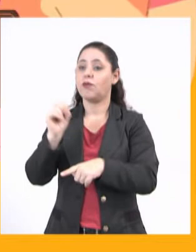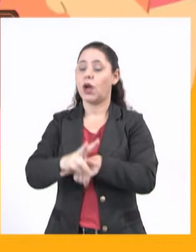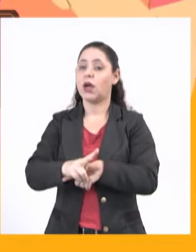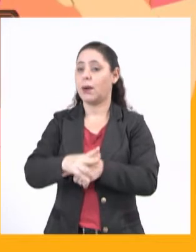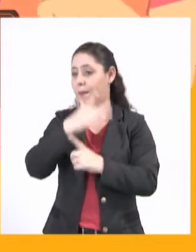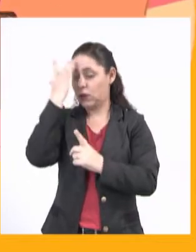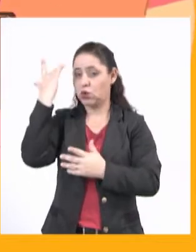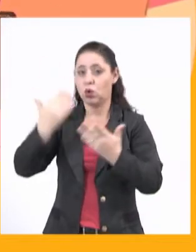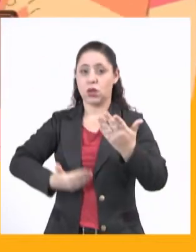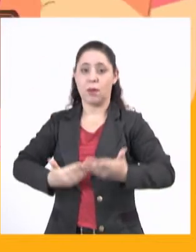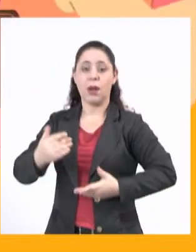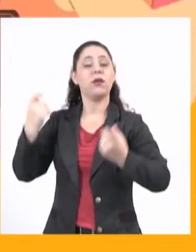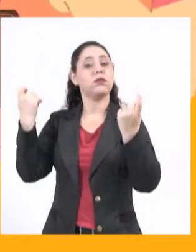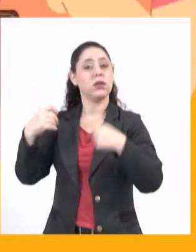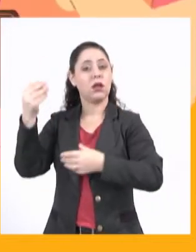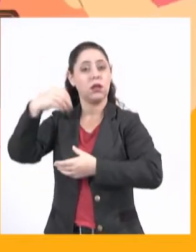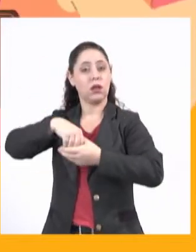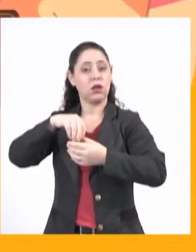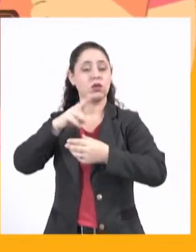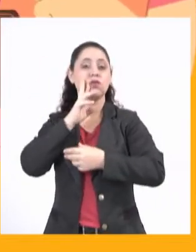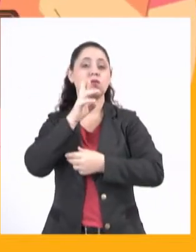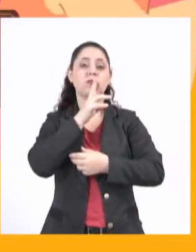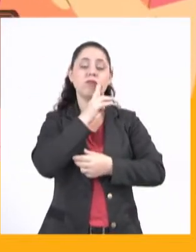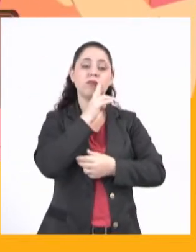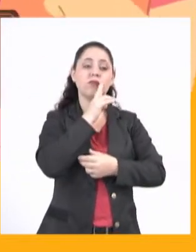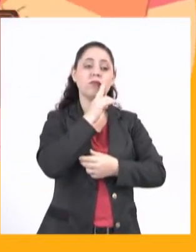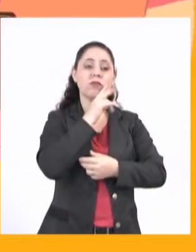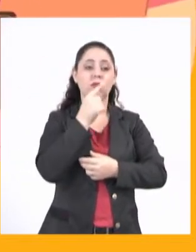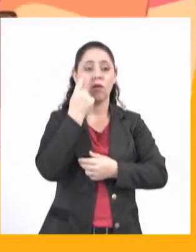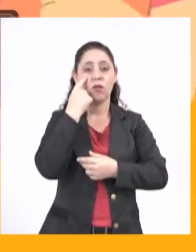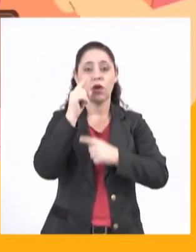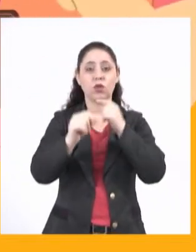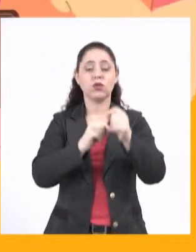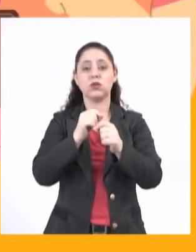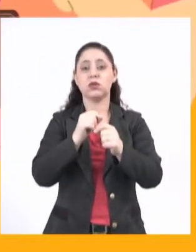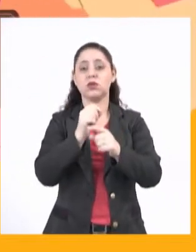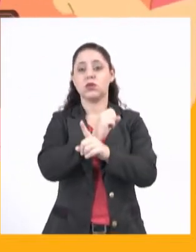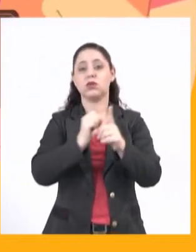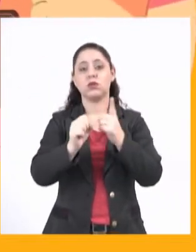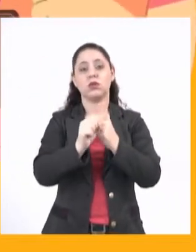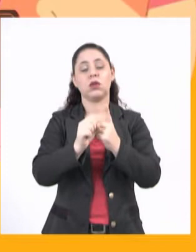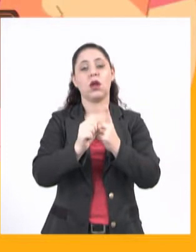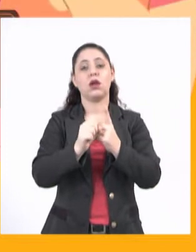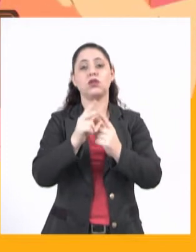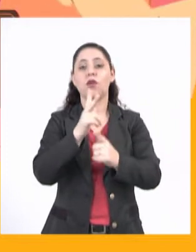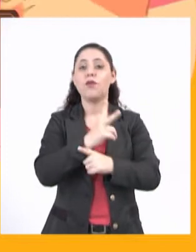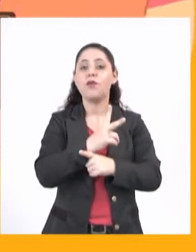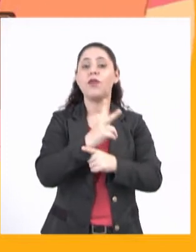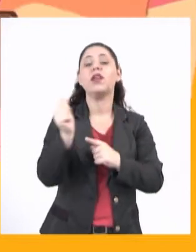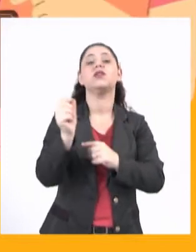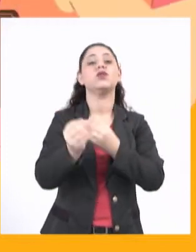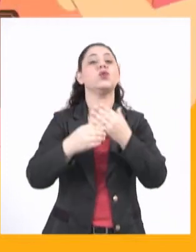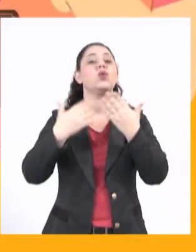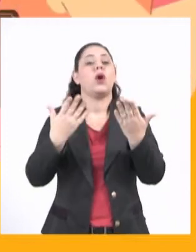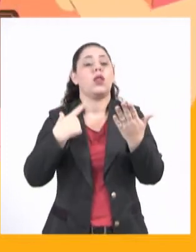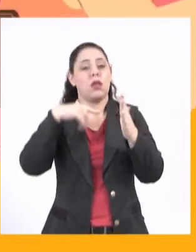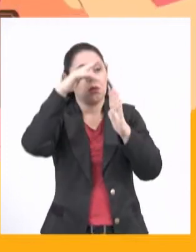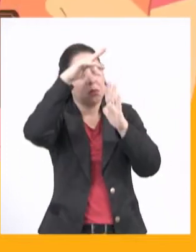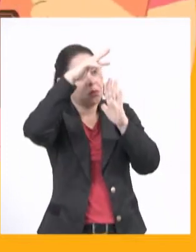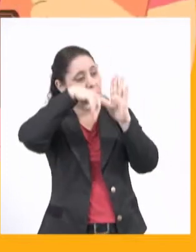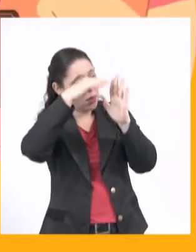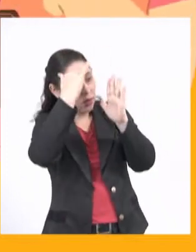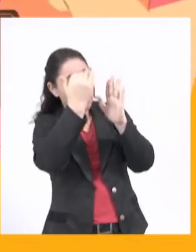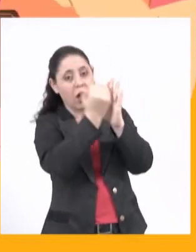restaurantes. Então, a gente vê vários pontos aonde a sociedade ganha quando a gente obedece esse critério técnico